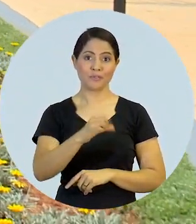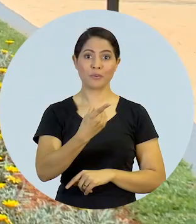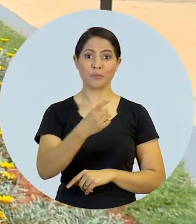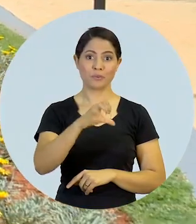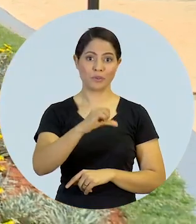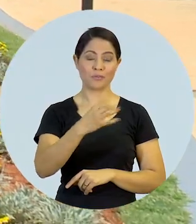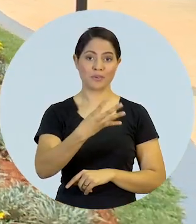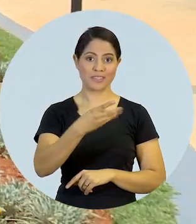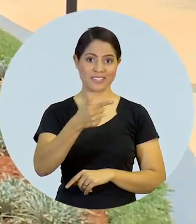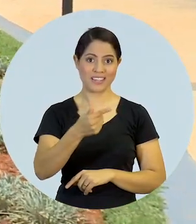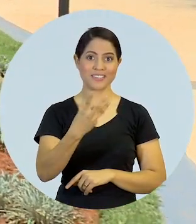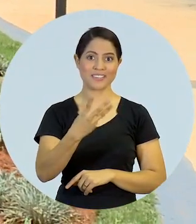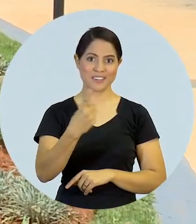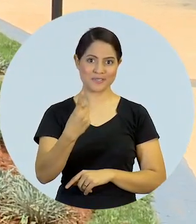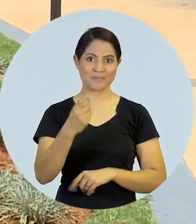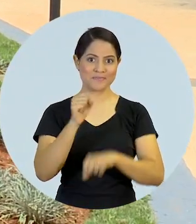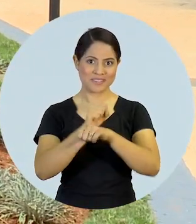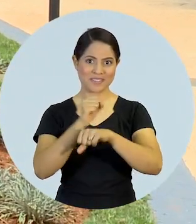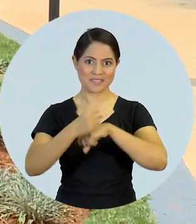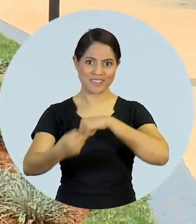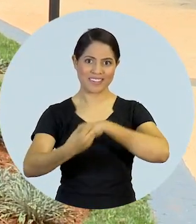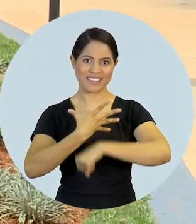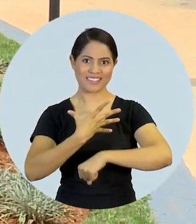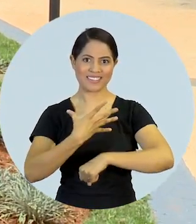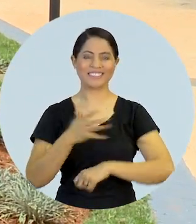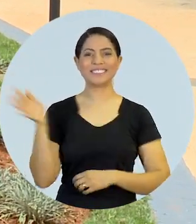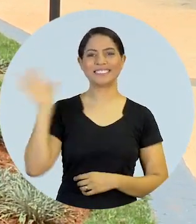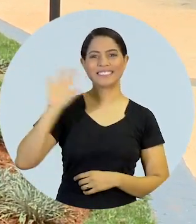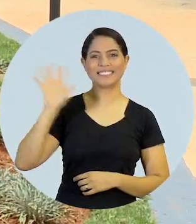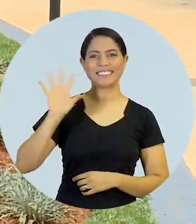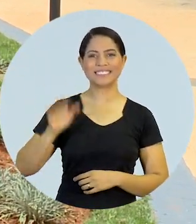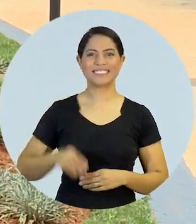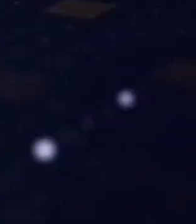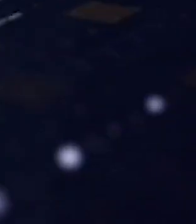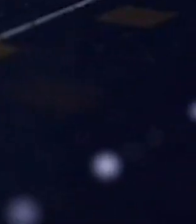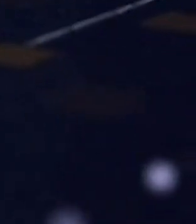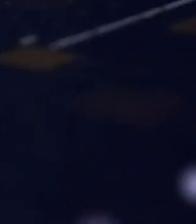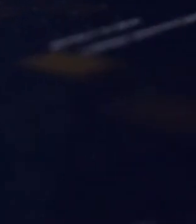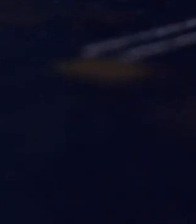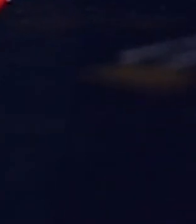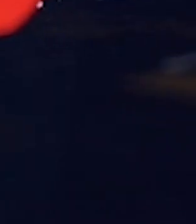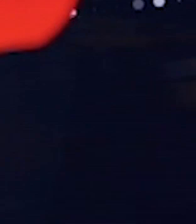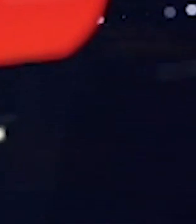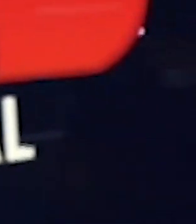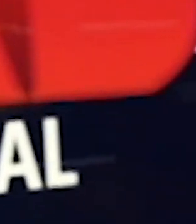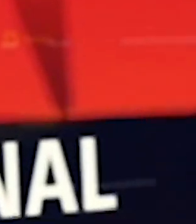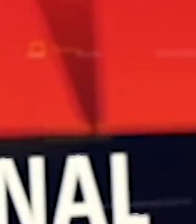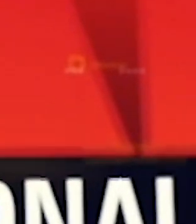999-194731. Ficou esperando a sua mensagem. Tchau, tchau.